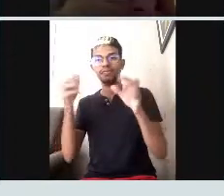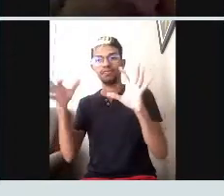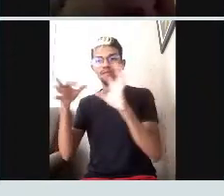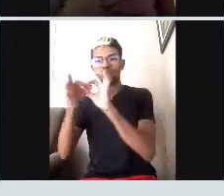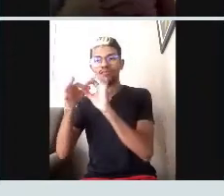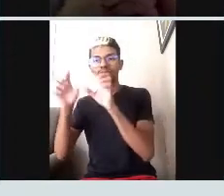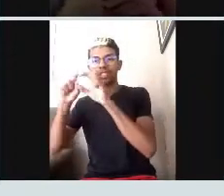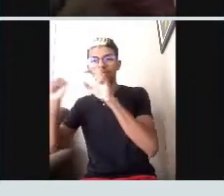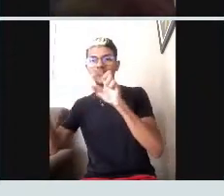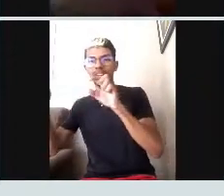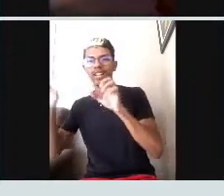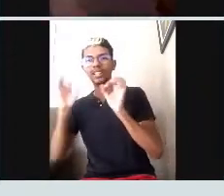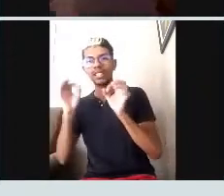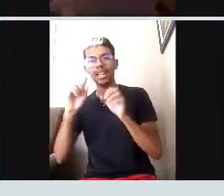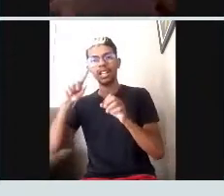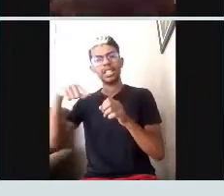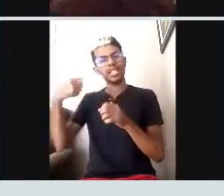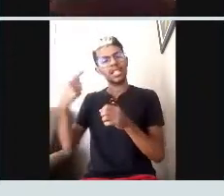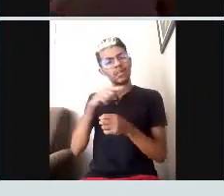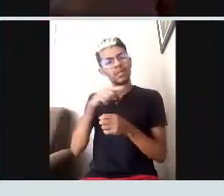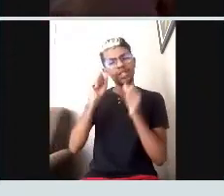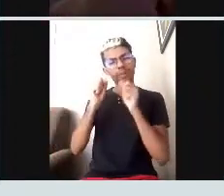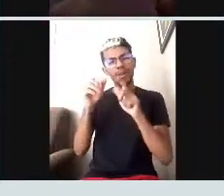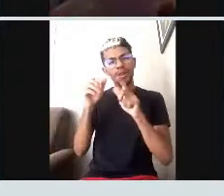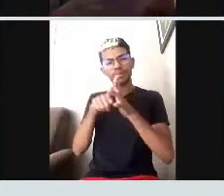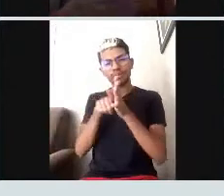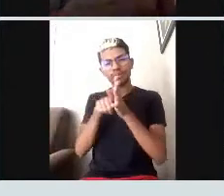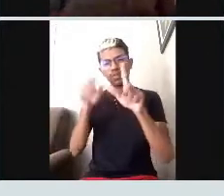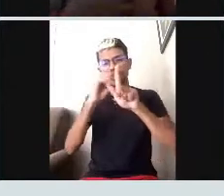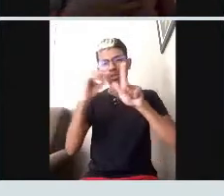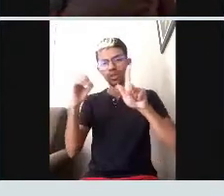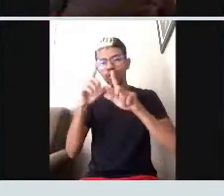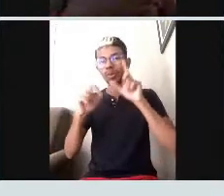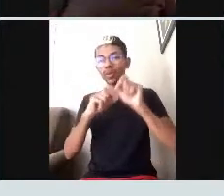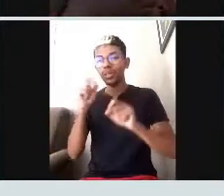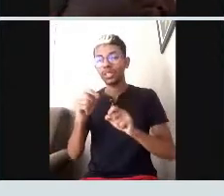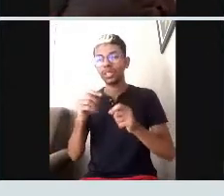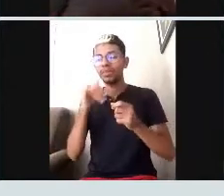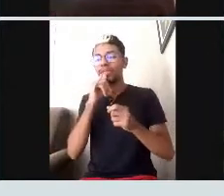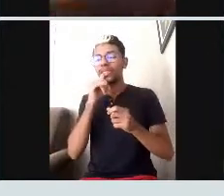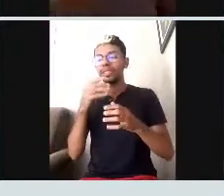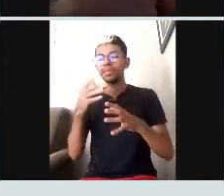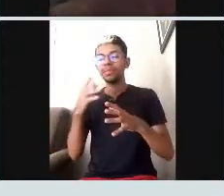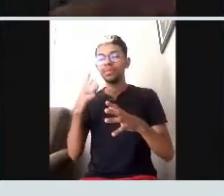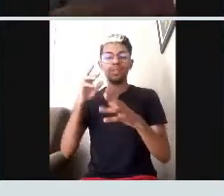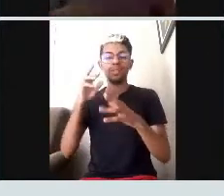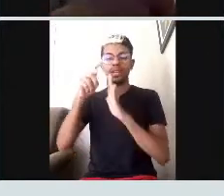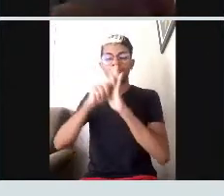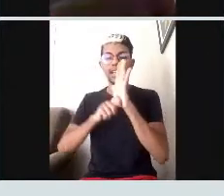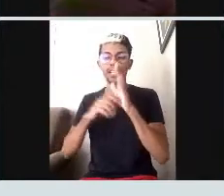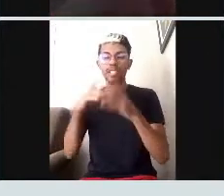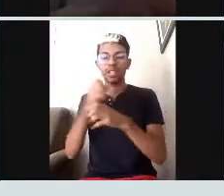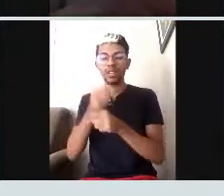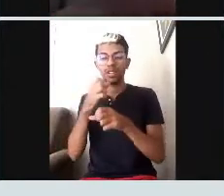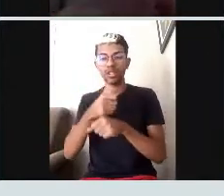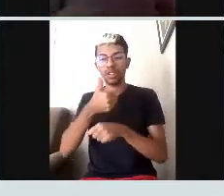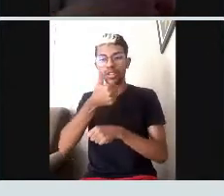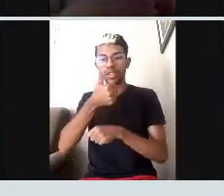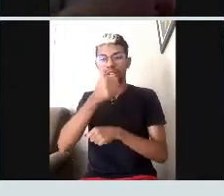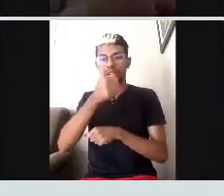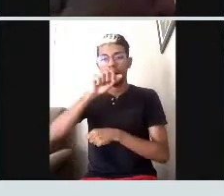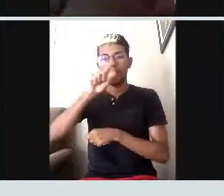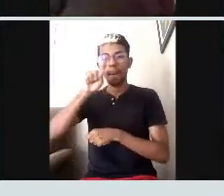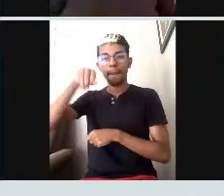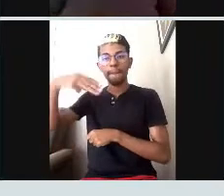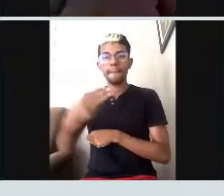aí depois, das redações de nota 1000, né, que sempre foram disponibilizadas aí para gente, pelo G1, nesses